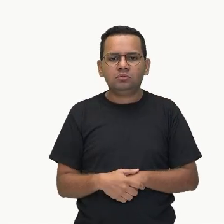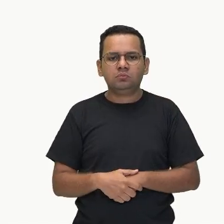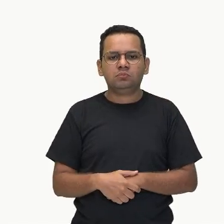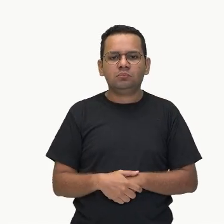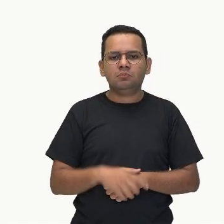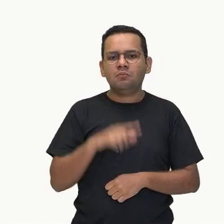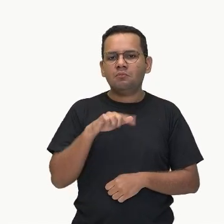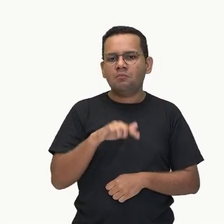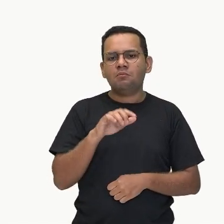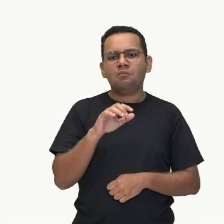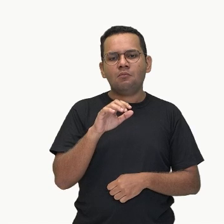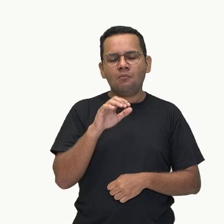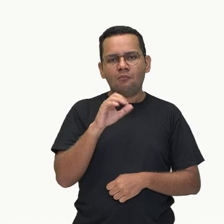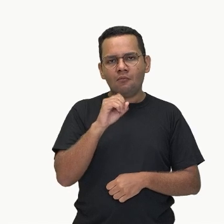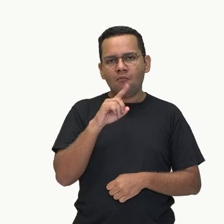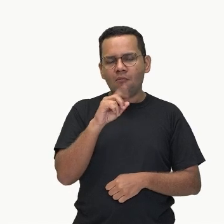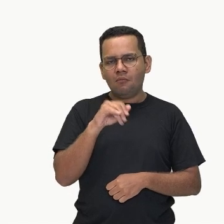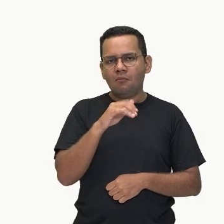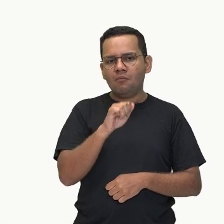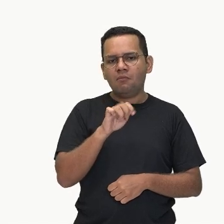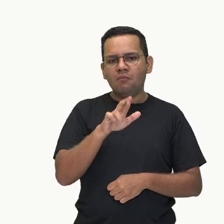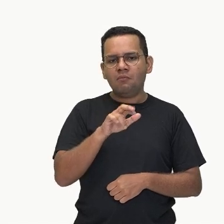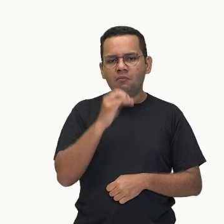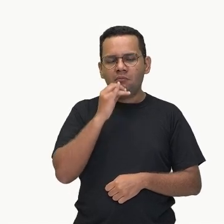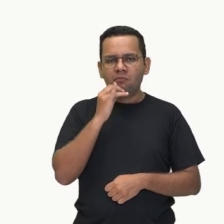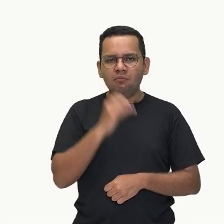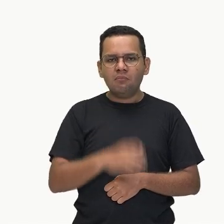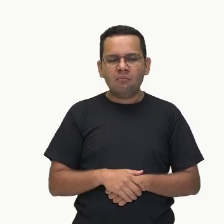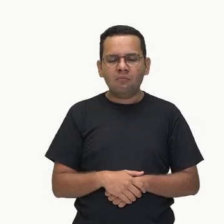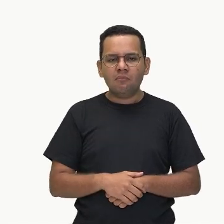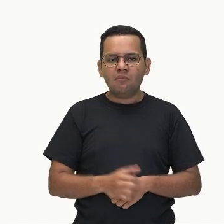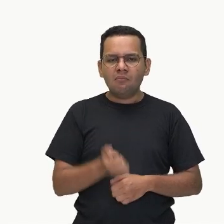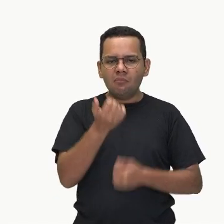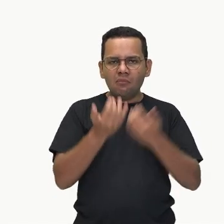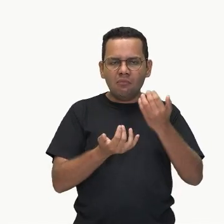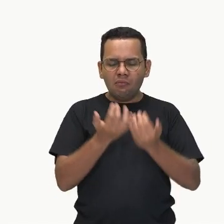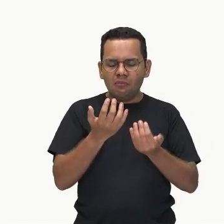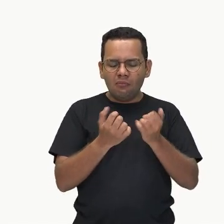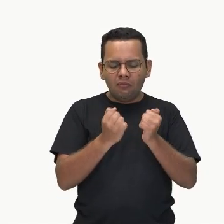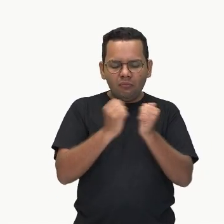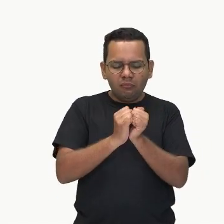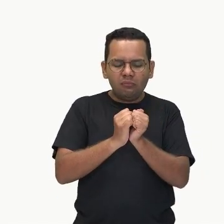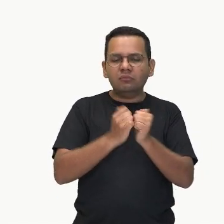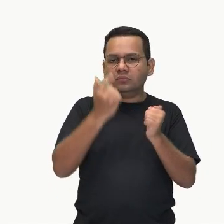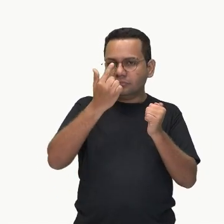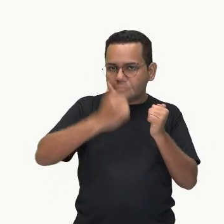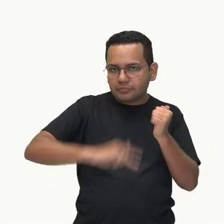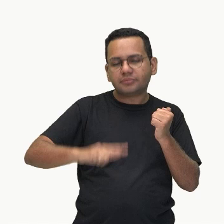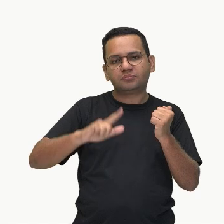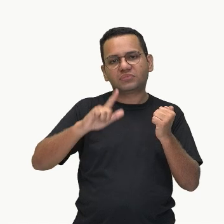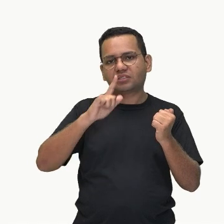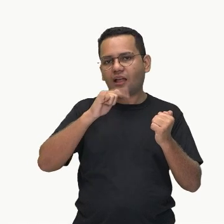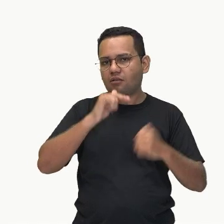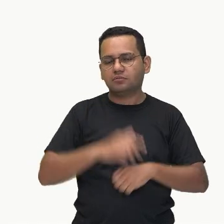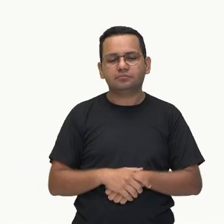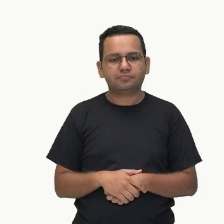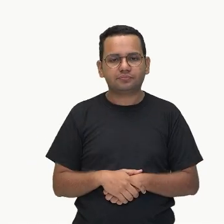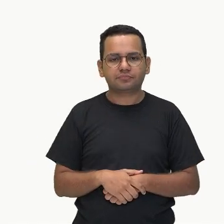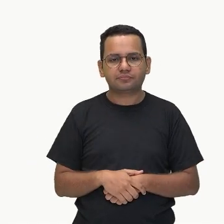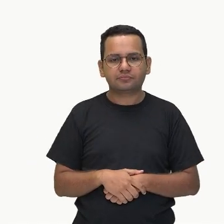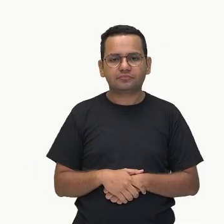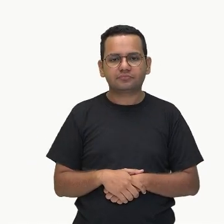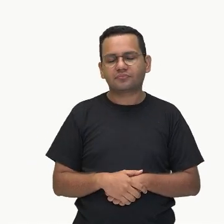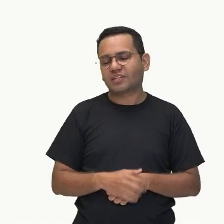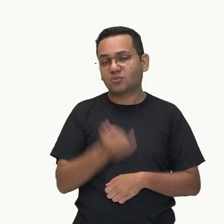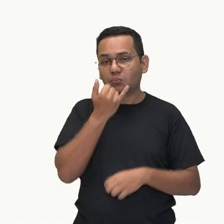as gotículas de vapor elas começam a se juntar novamente e voltar para o estado líquido, né? Sai ali do estado de vapor,